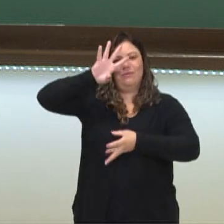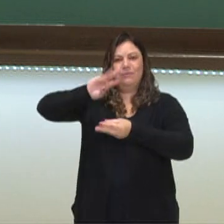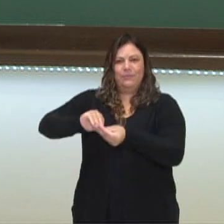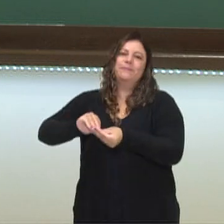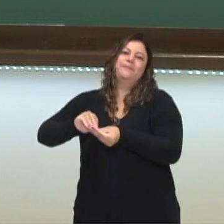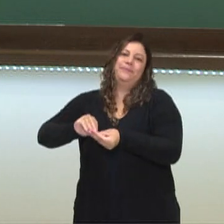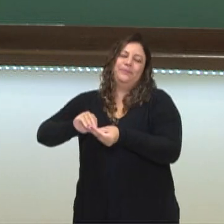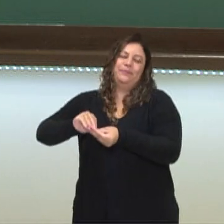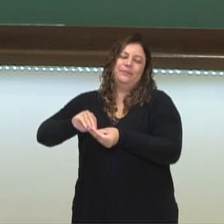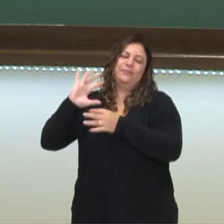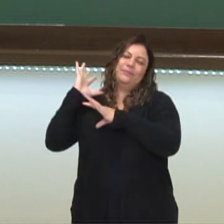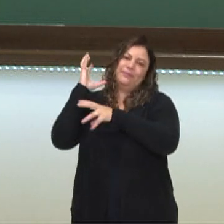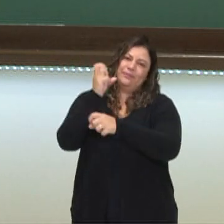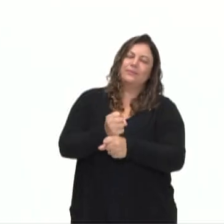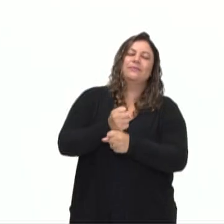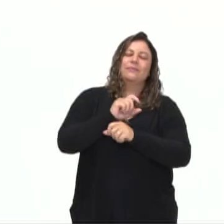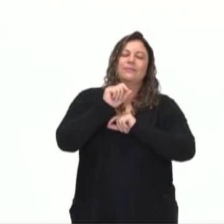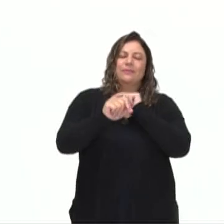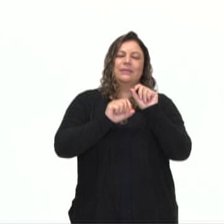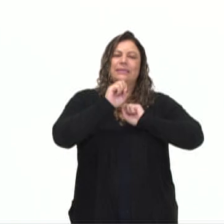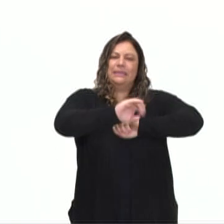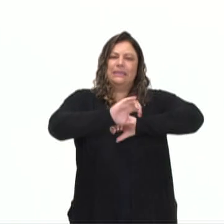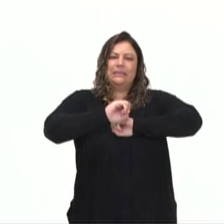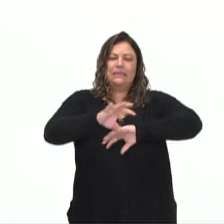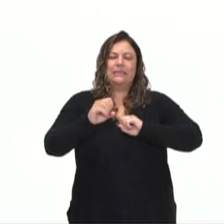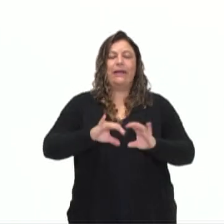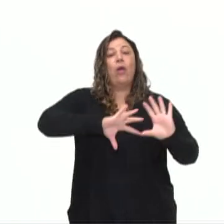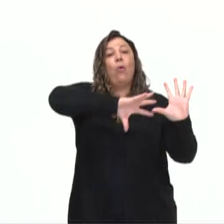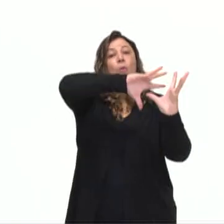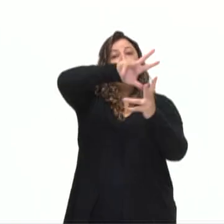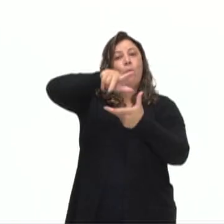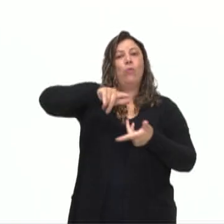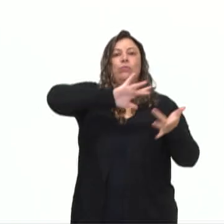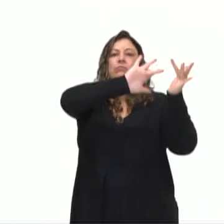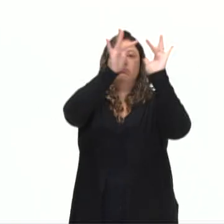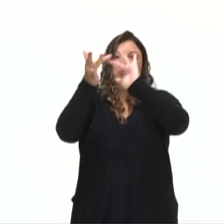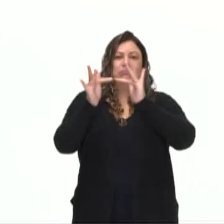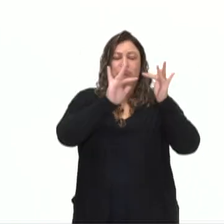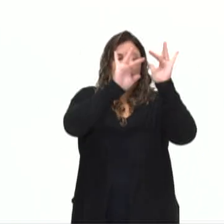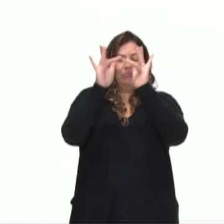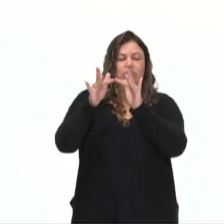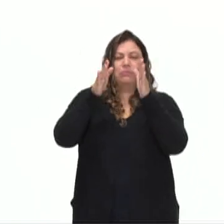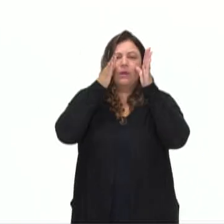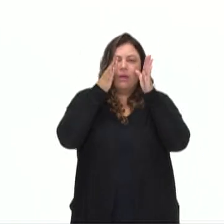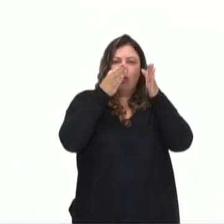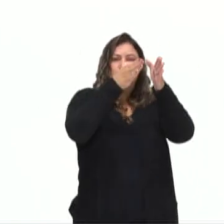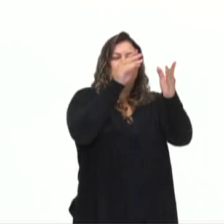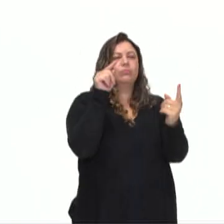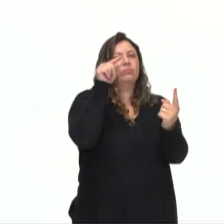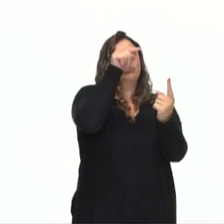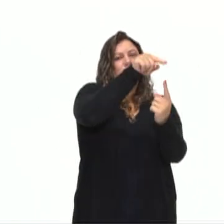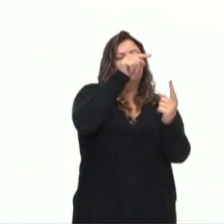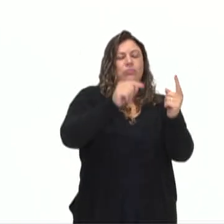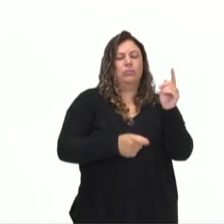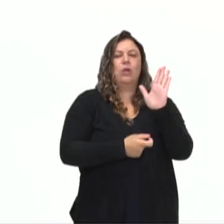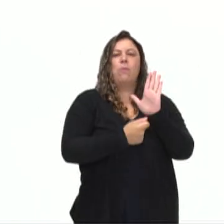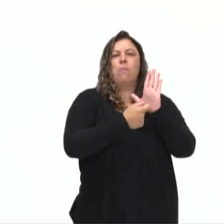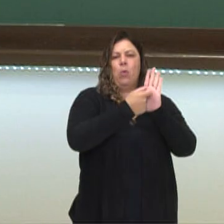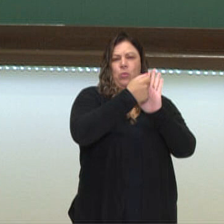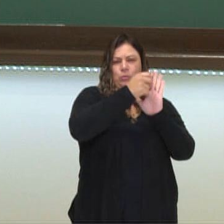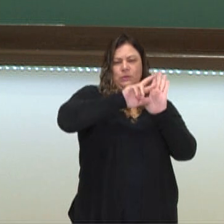que nós trabalhamos na nossa aula. Nós falamos sobre o mundo globalizado e demos uma ênfase na bolsa de valores e